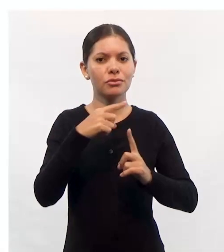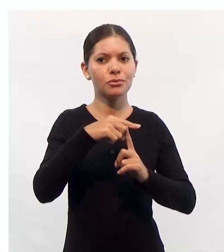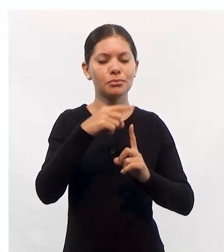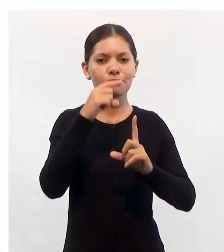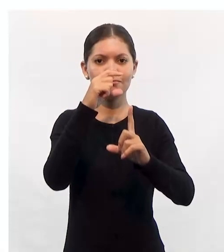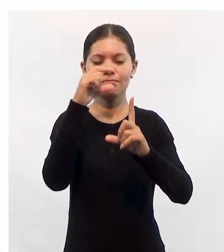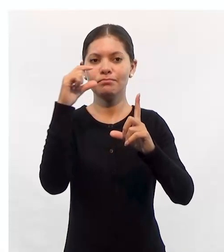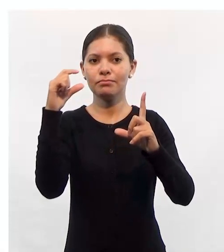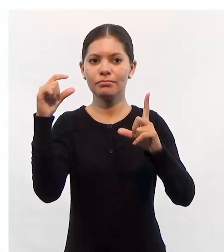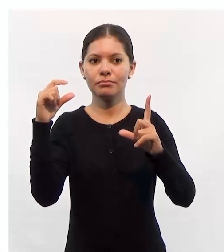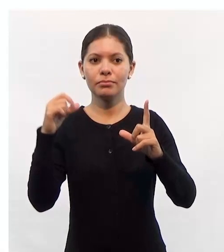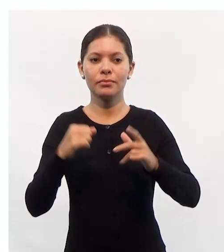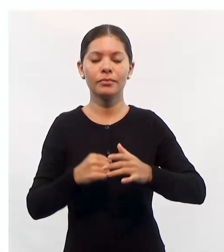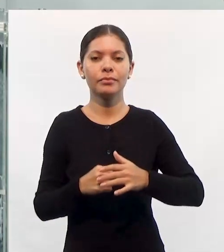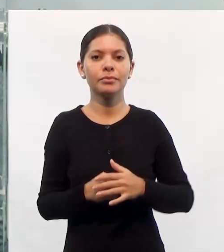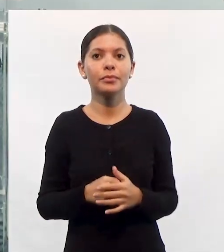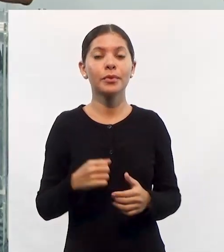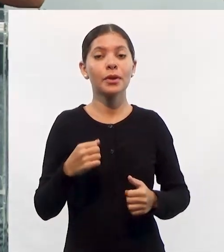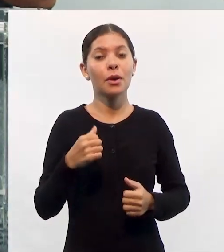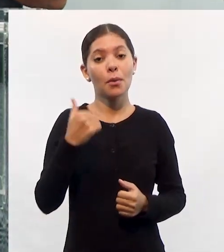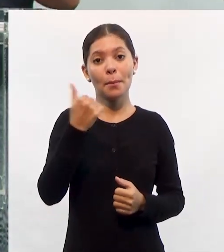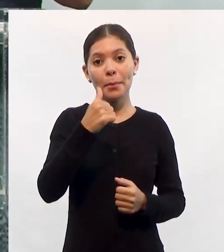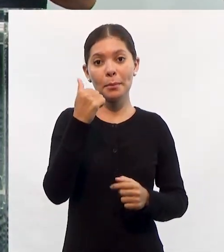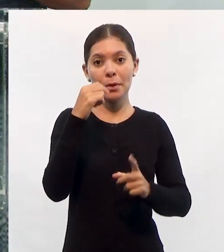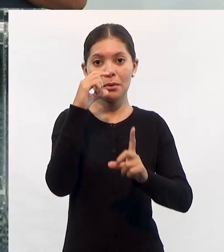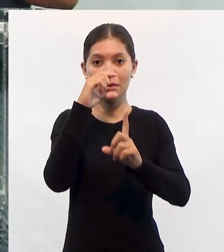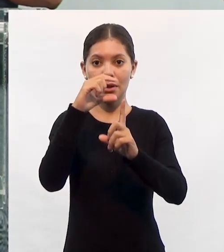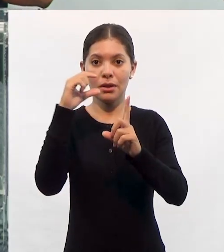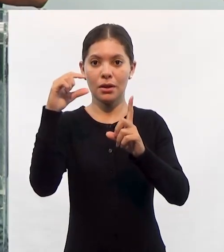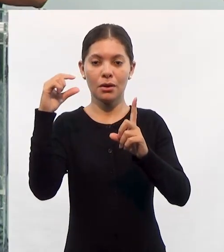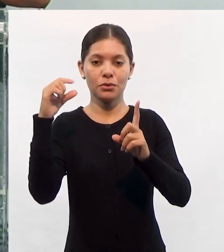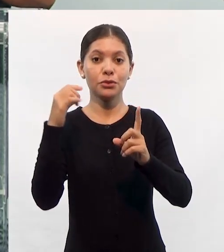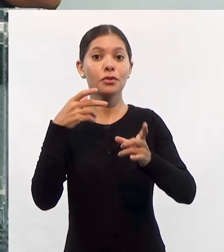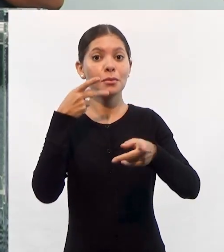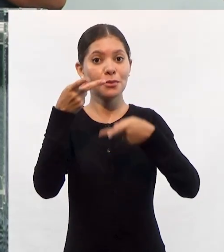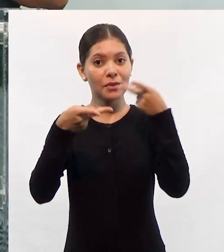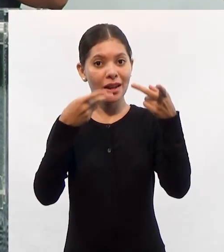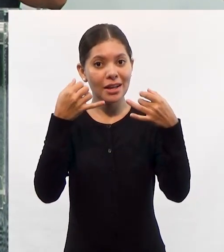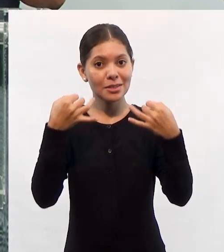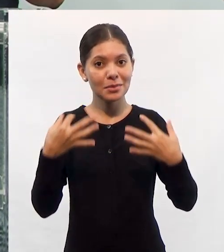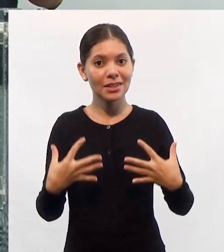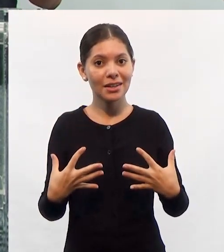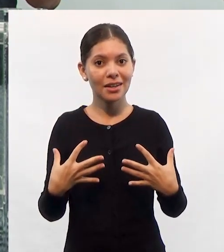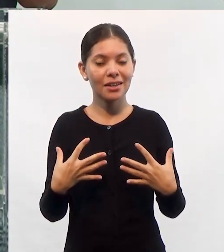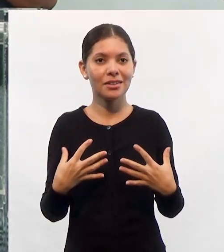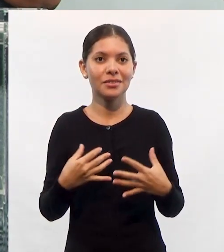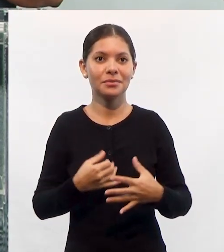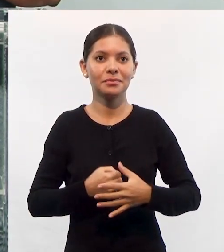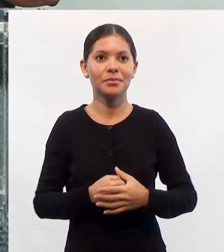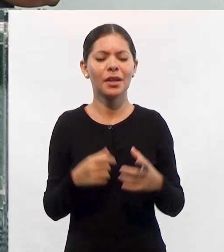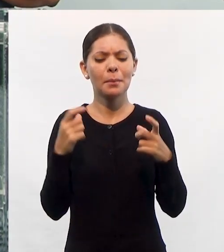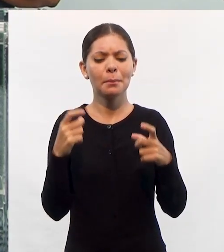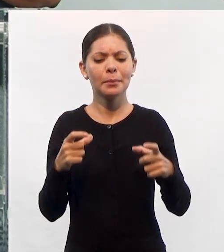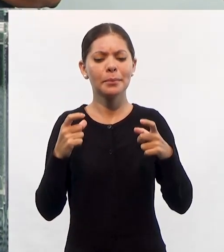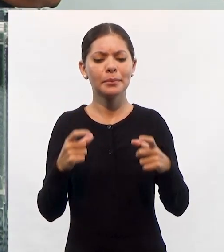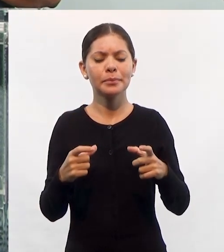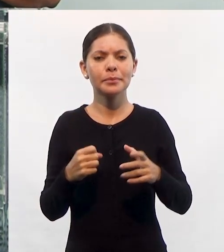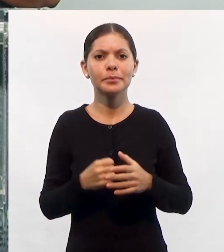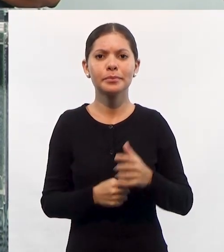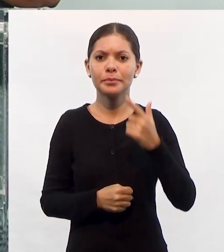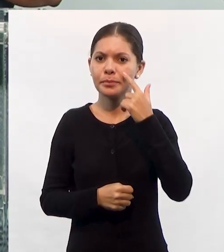de layout. Um dos primeiros layouts que nós vamos falar é do layout